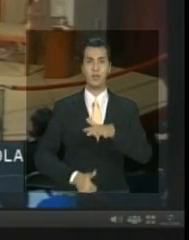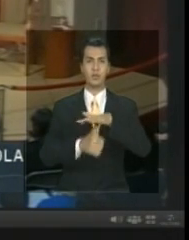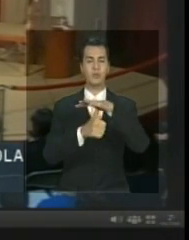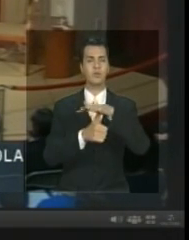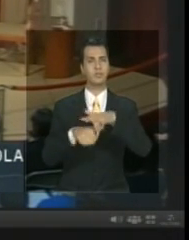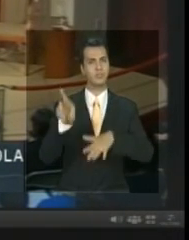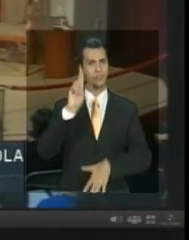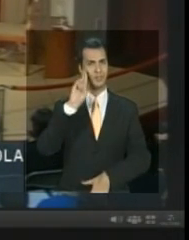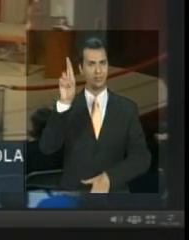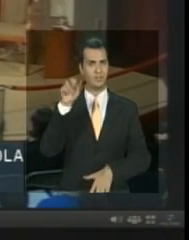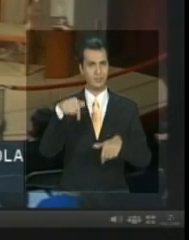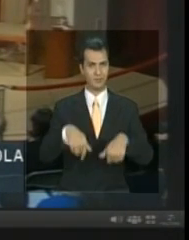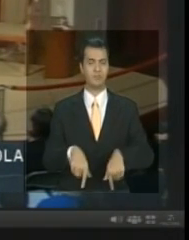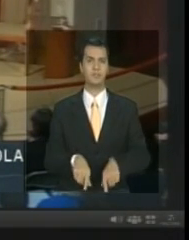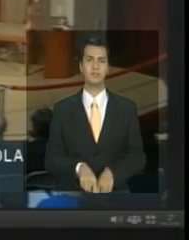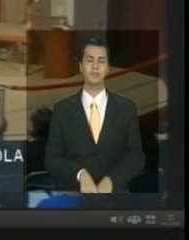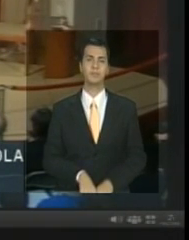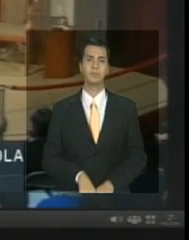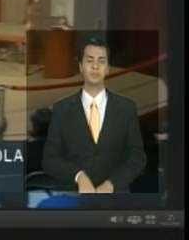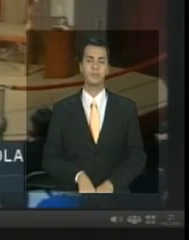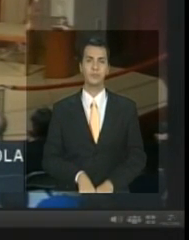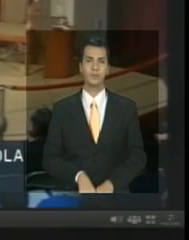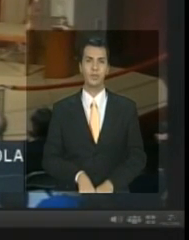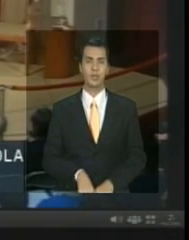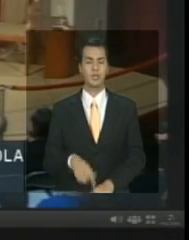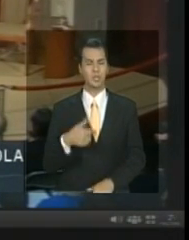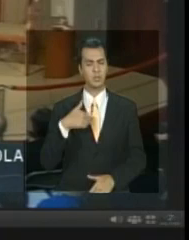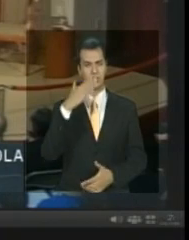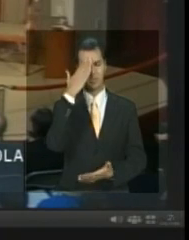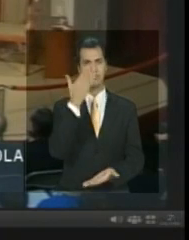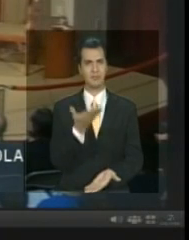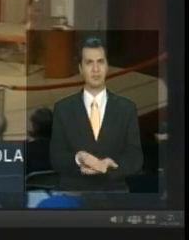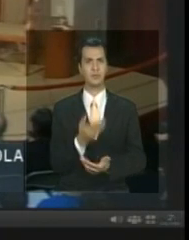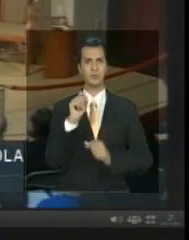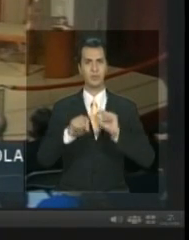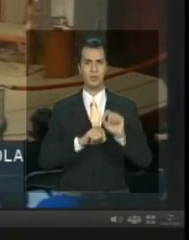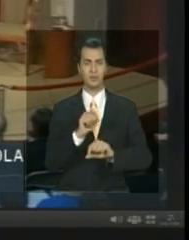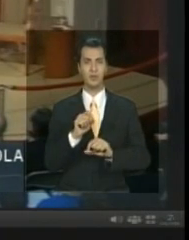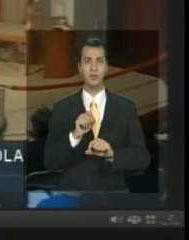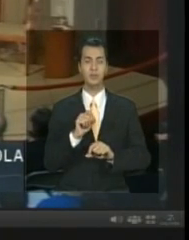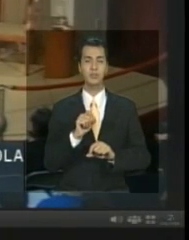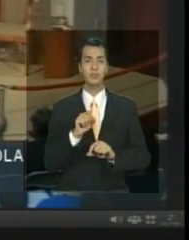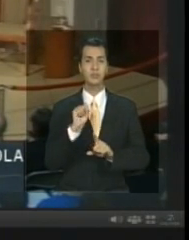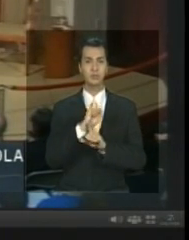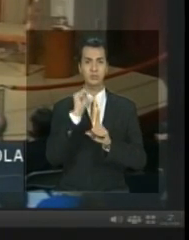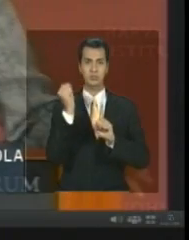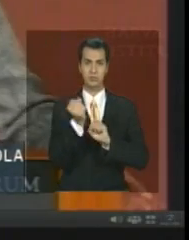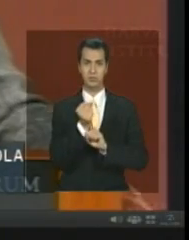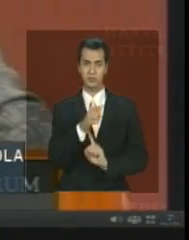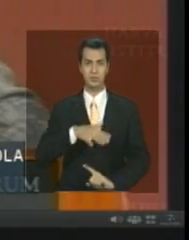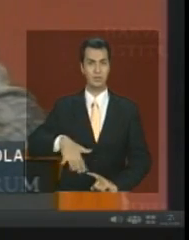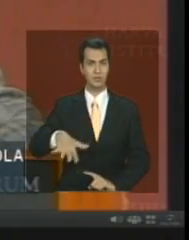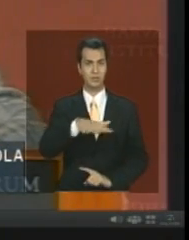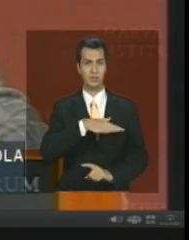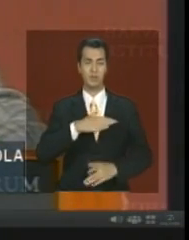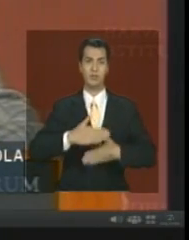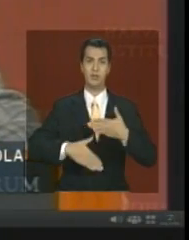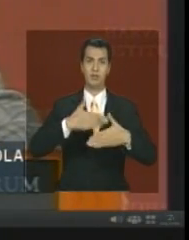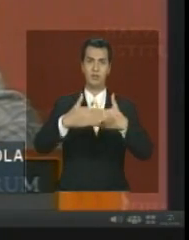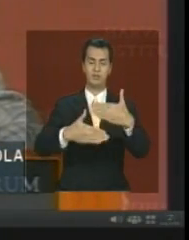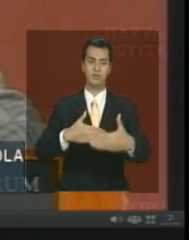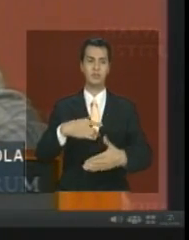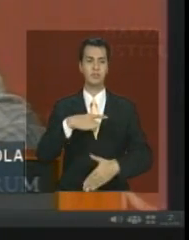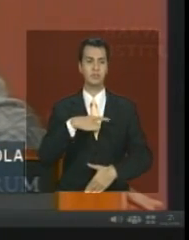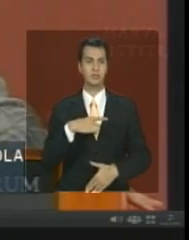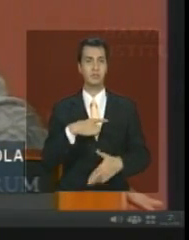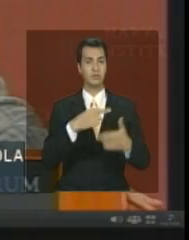Estou certa de que o nível de avanço de uma sociedade pode ser avaliado pelo papel que